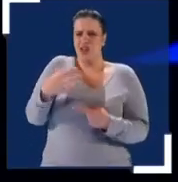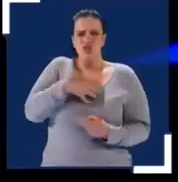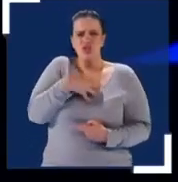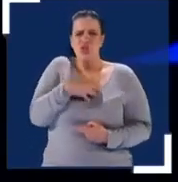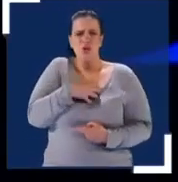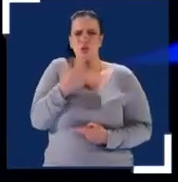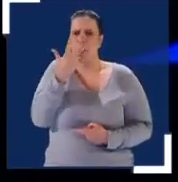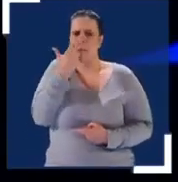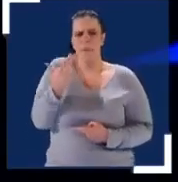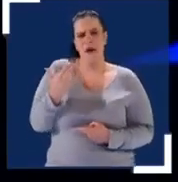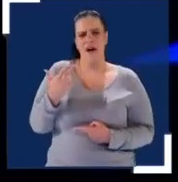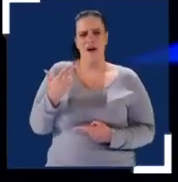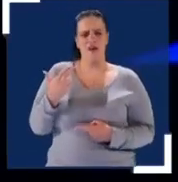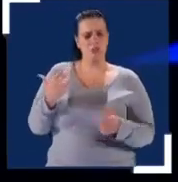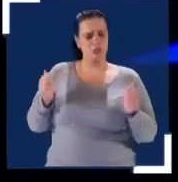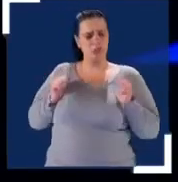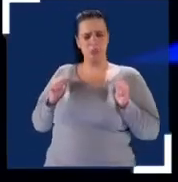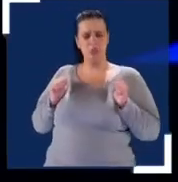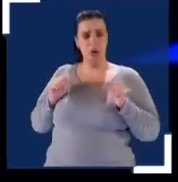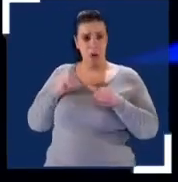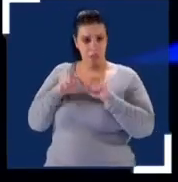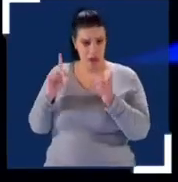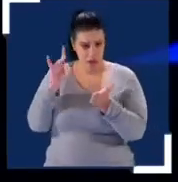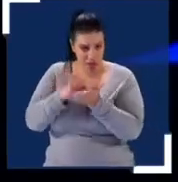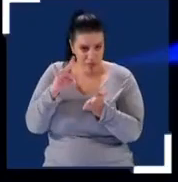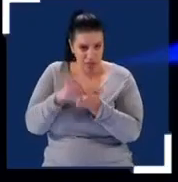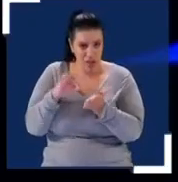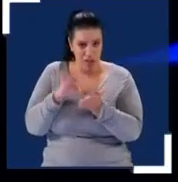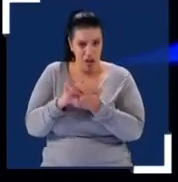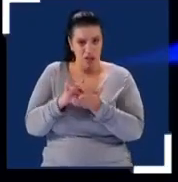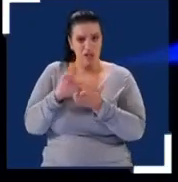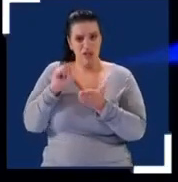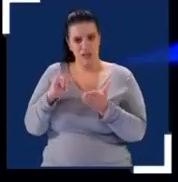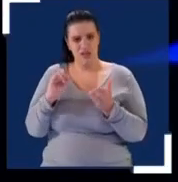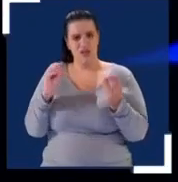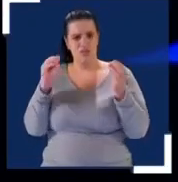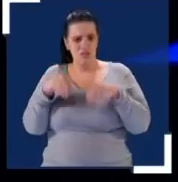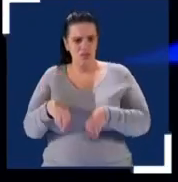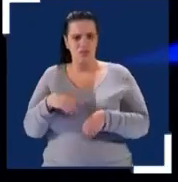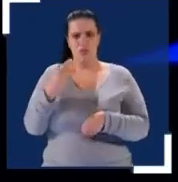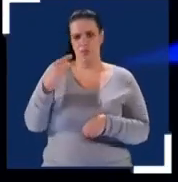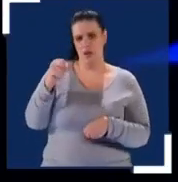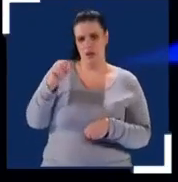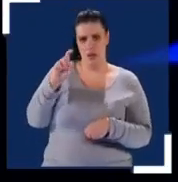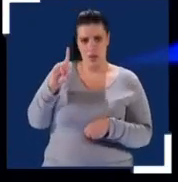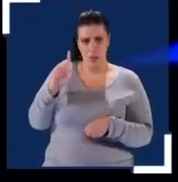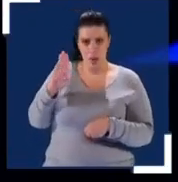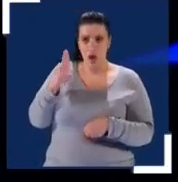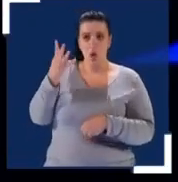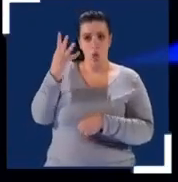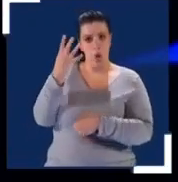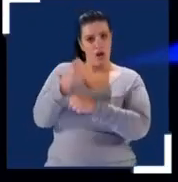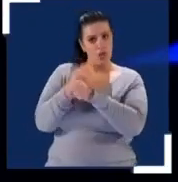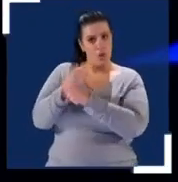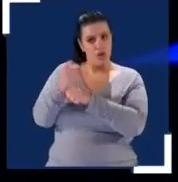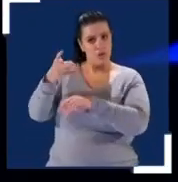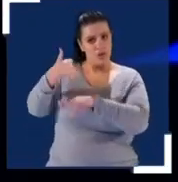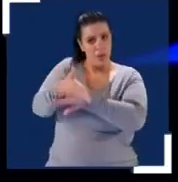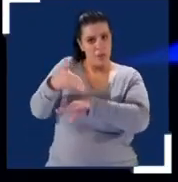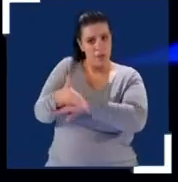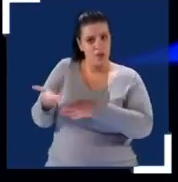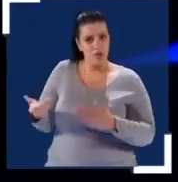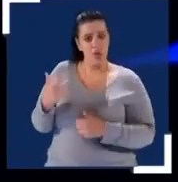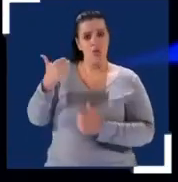uma questão apartada, mas, na verdade, se é a fadiga de material do PSDB, nos últimos 4 anos o senhor participou desse processo